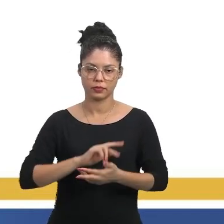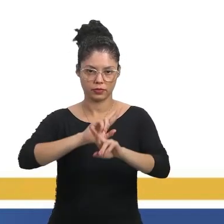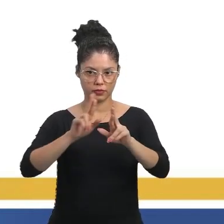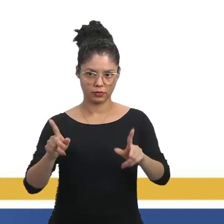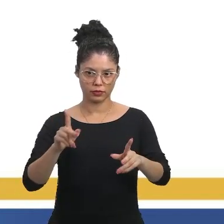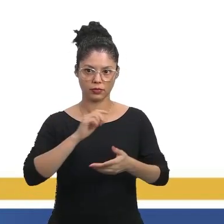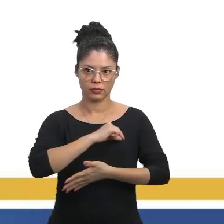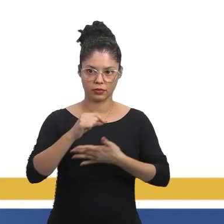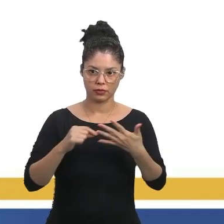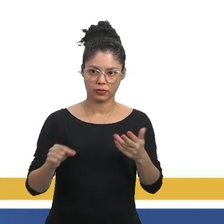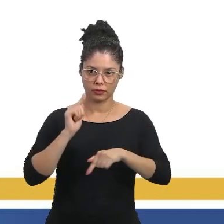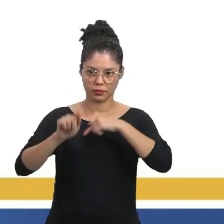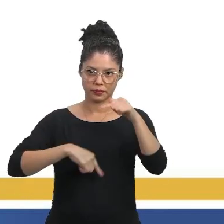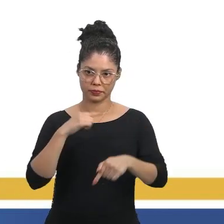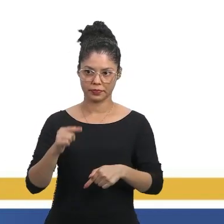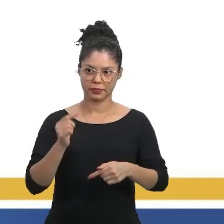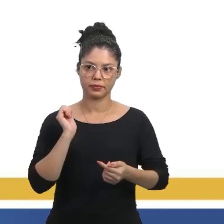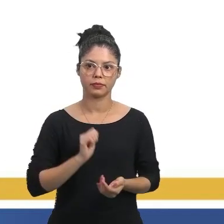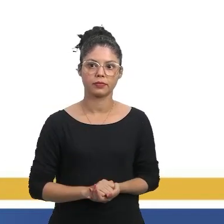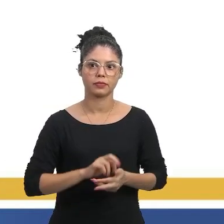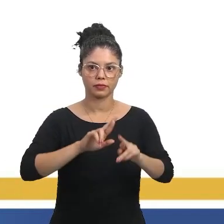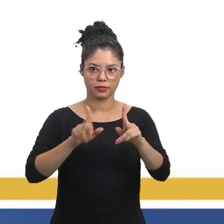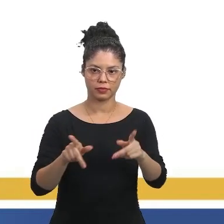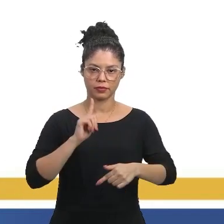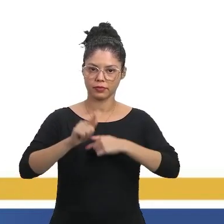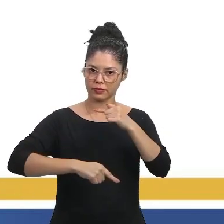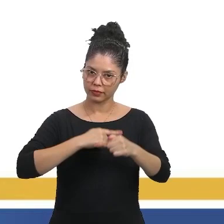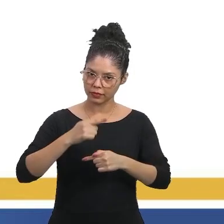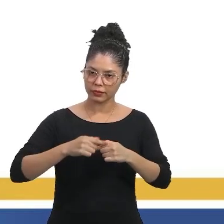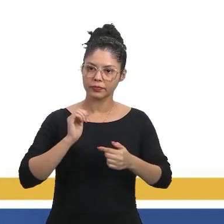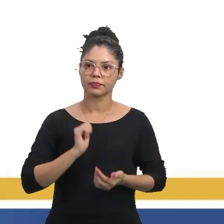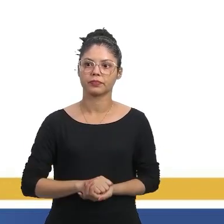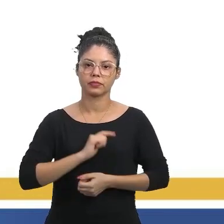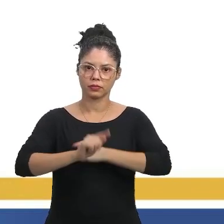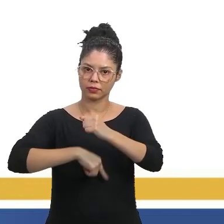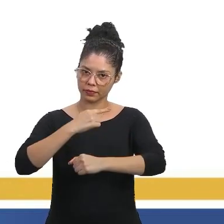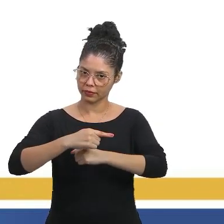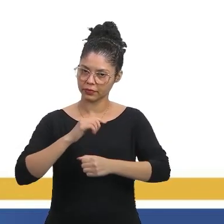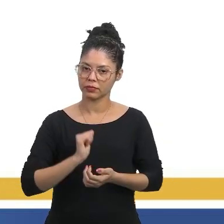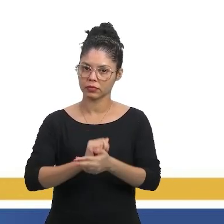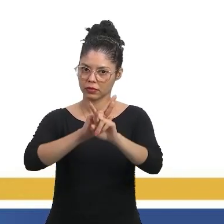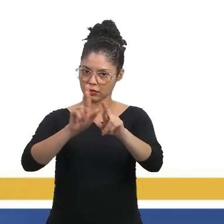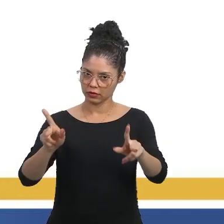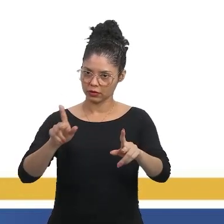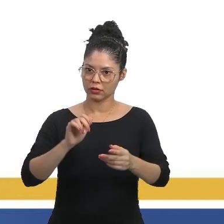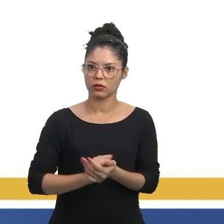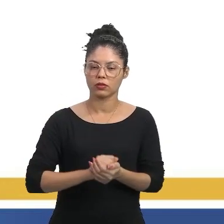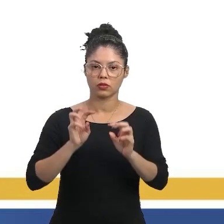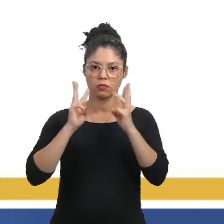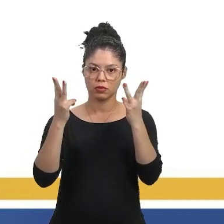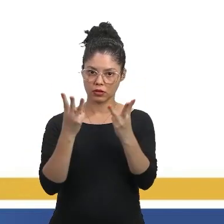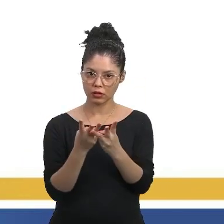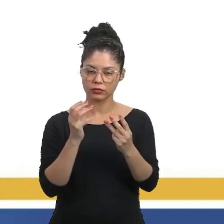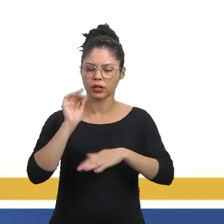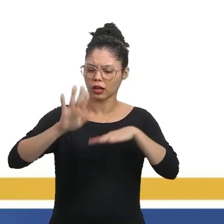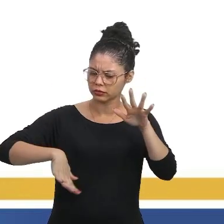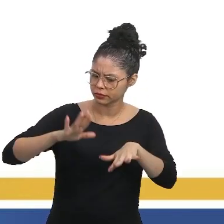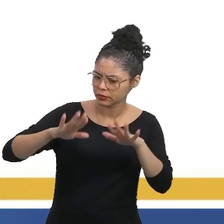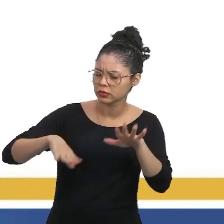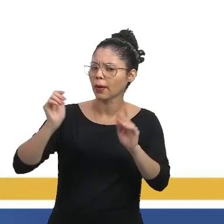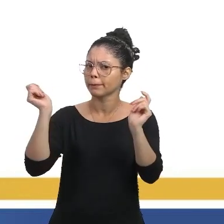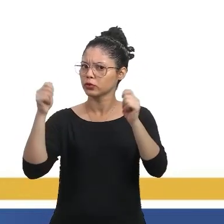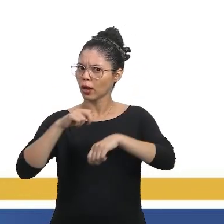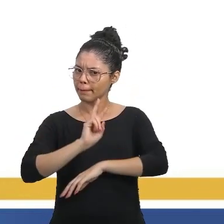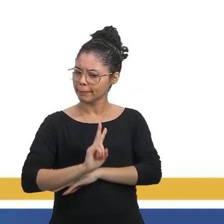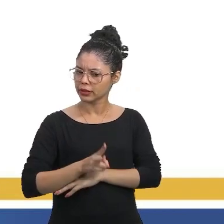elementos químicos têm diferentes tipos de átomos. Em particular, seus átomos têm diferentes massas. Às vezes,